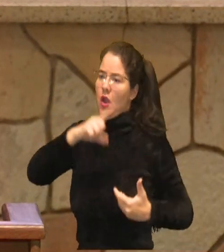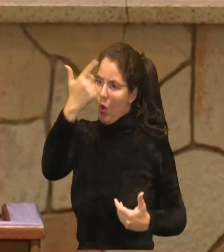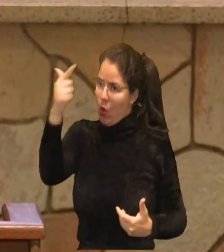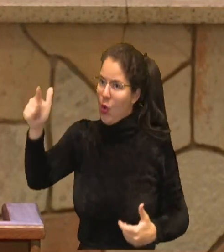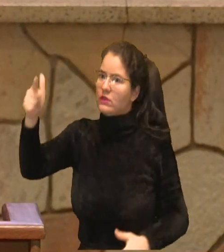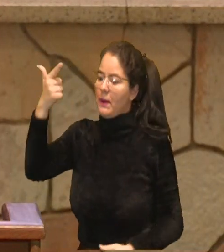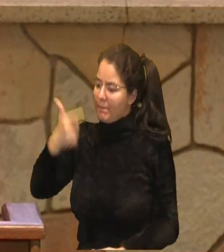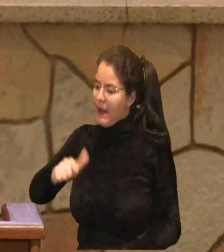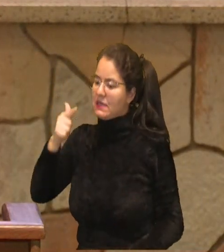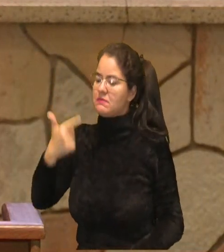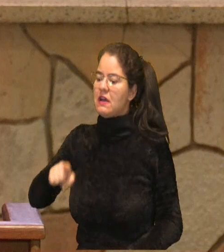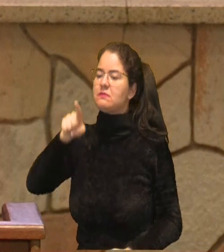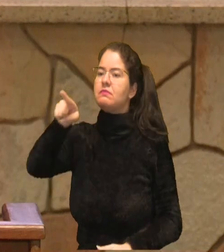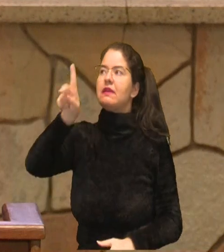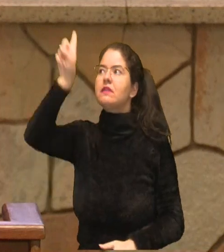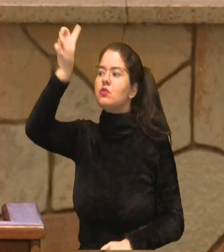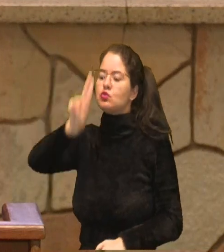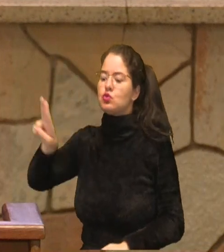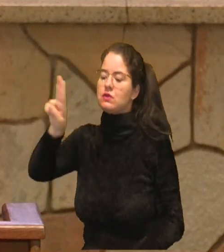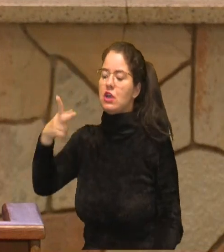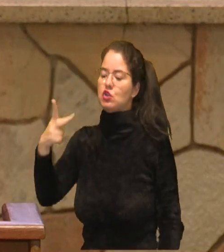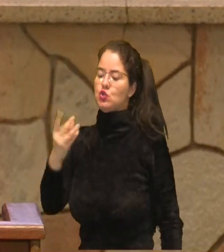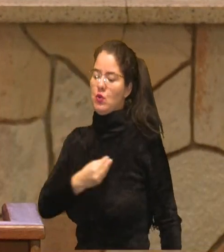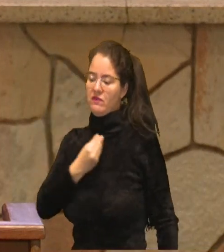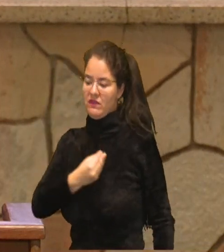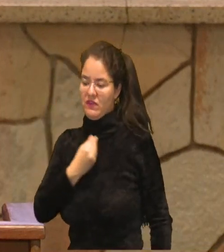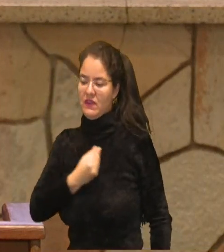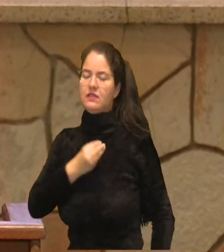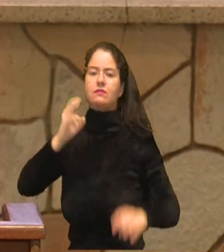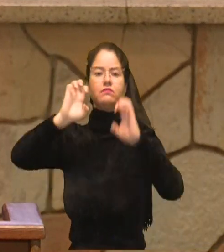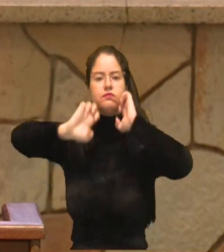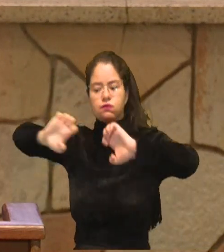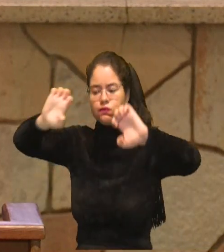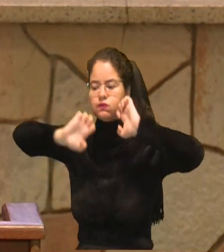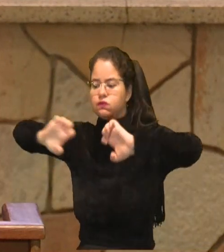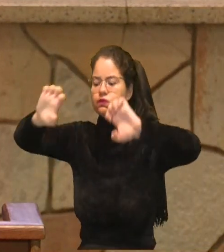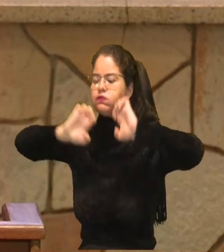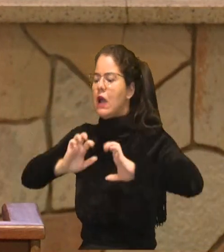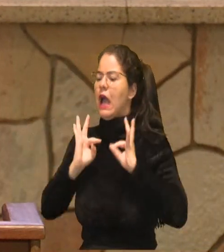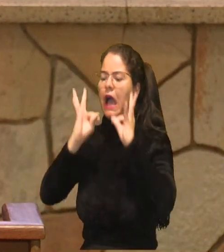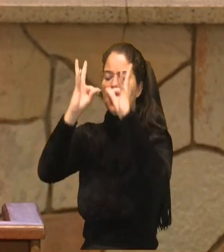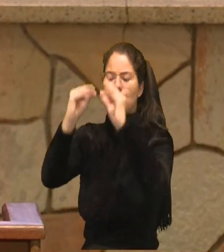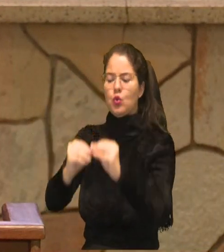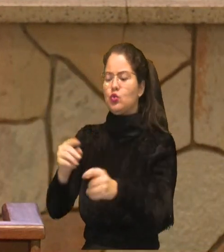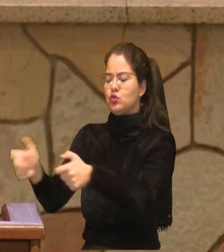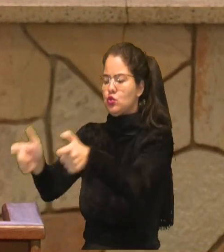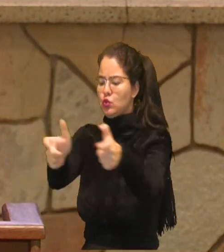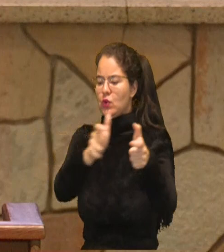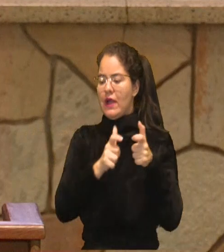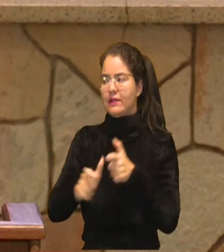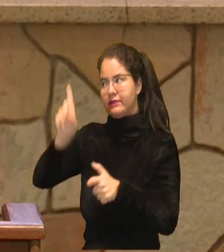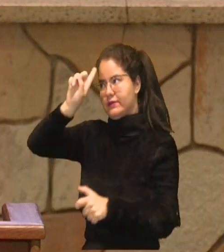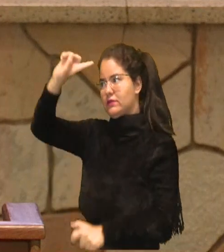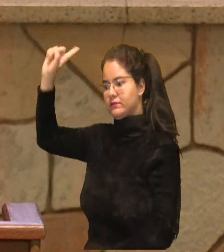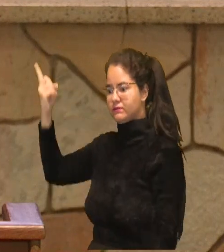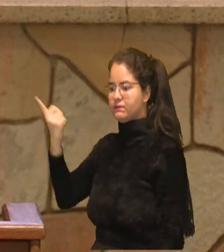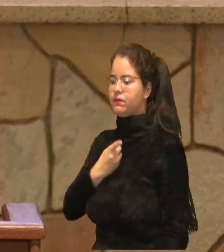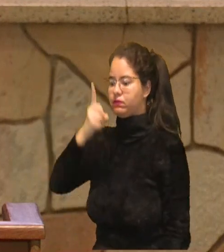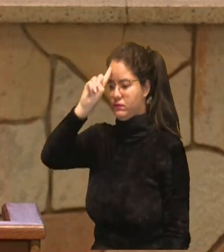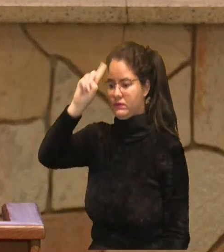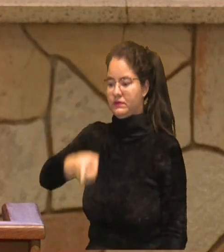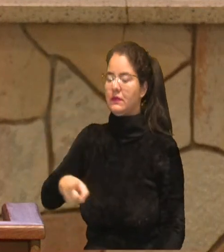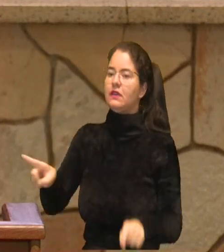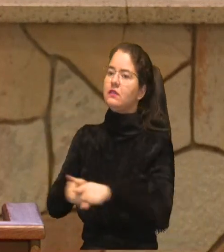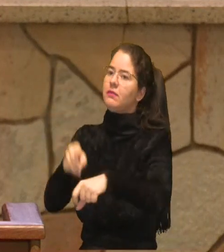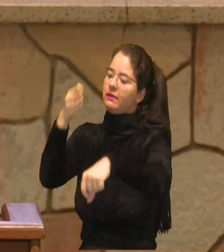você possa ser instrumento do Senhor, levando o Evangelho a todos os lugares que o Senhor nos comissionou e nos enviou,